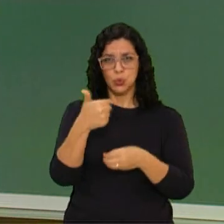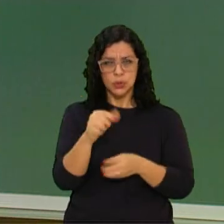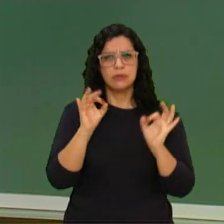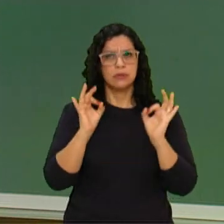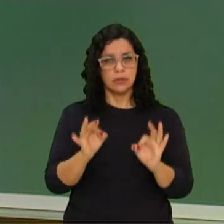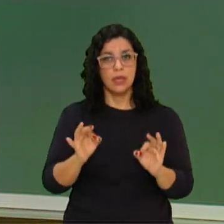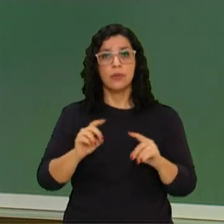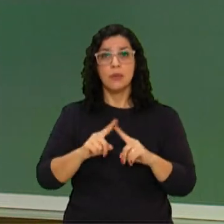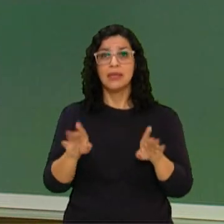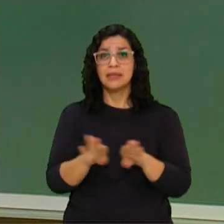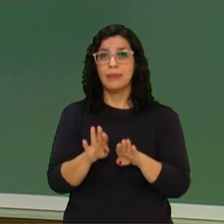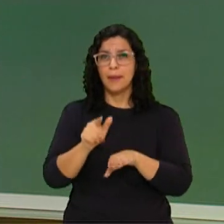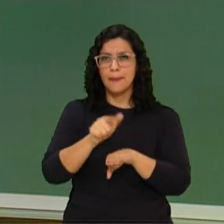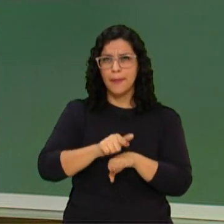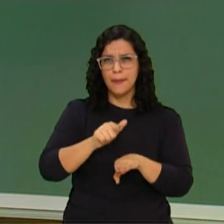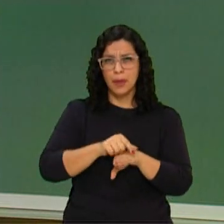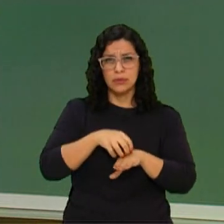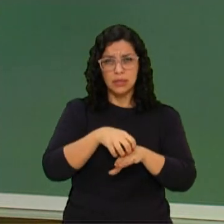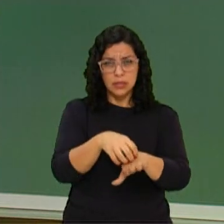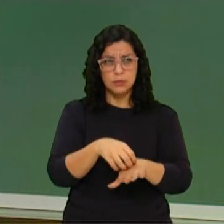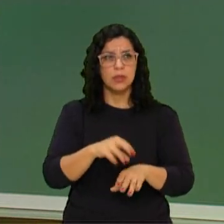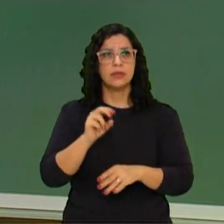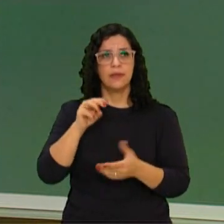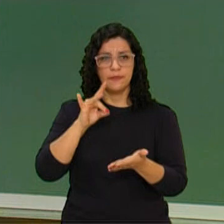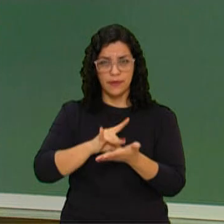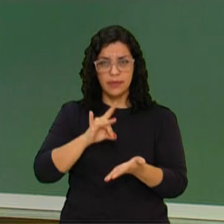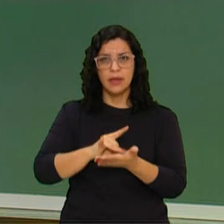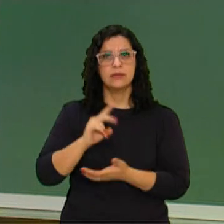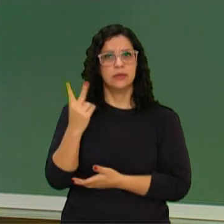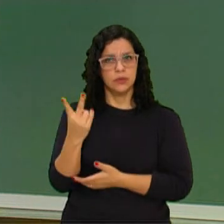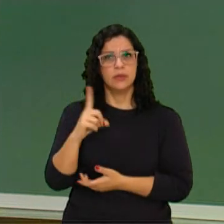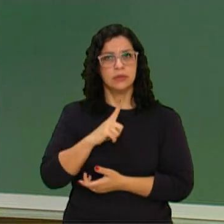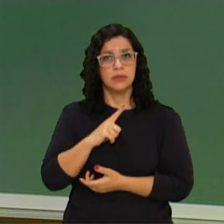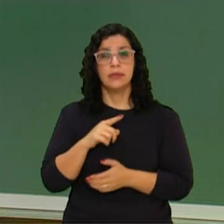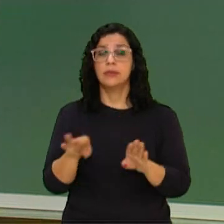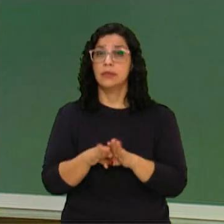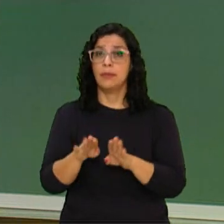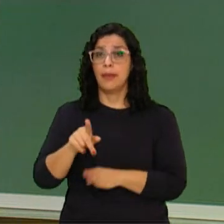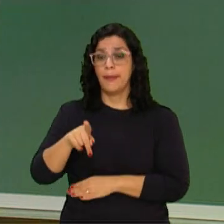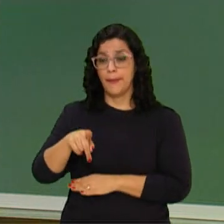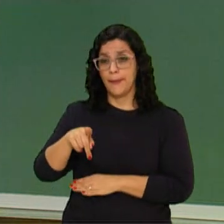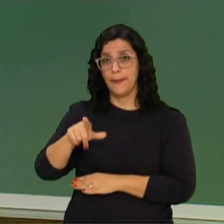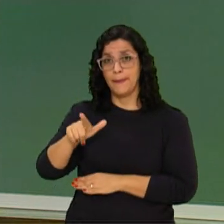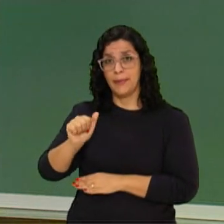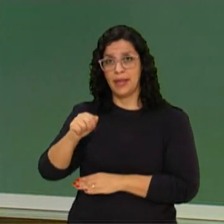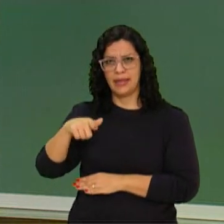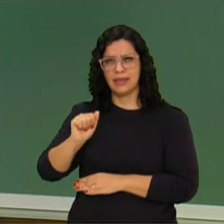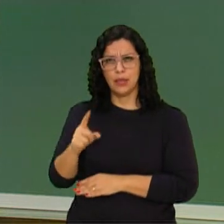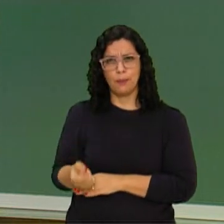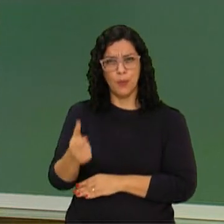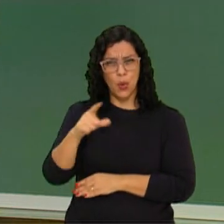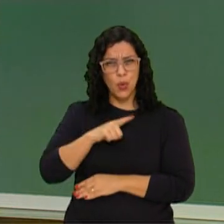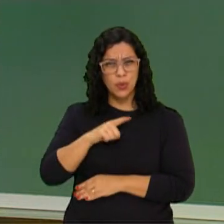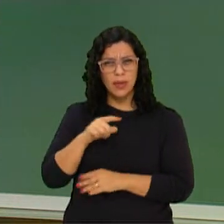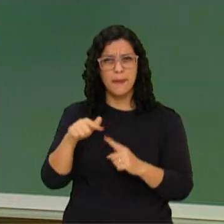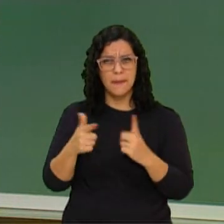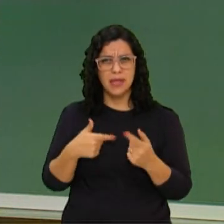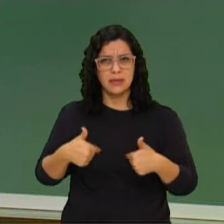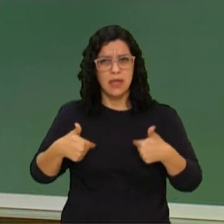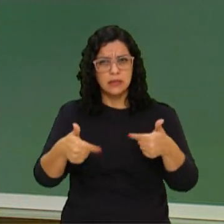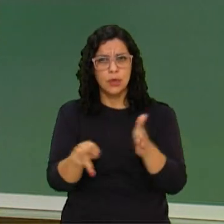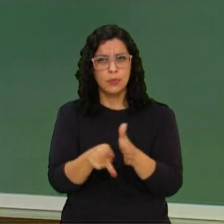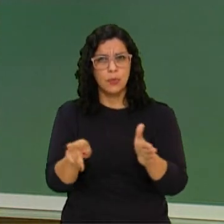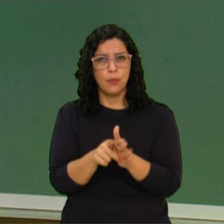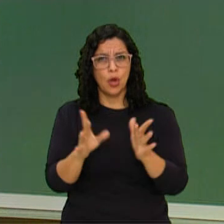né? E tem função de transporte, então a 2 é verdadeira já. As plaquetas são elementos menos numerosos, presentes na circulação, mas eles atuam no